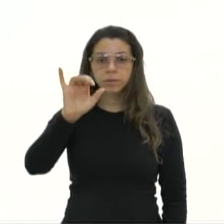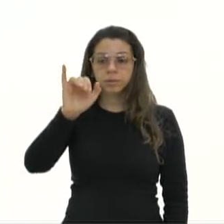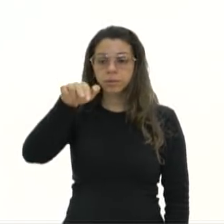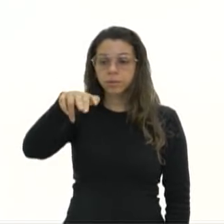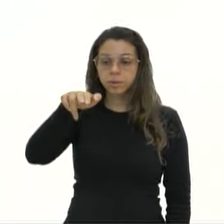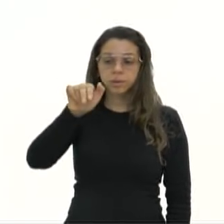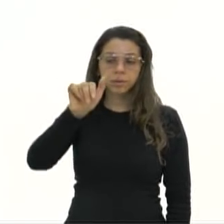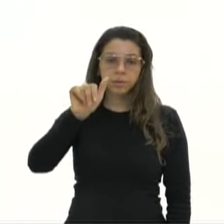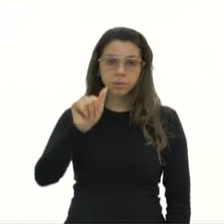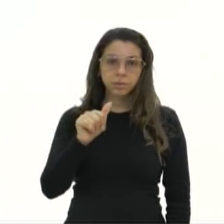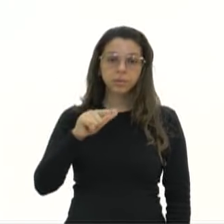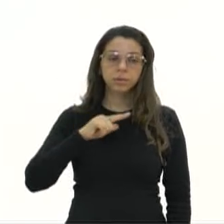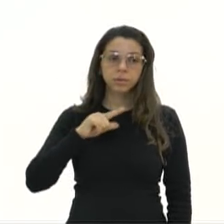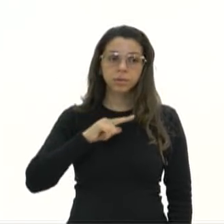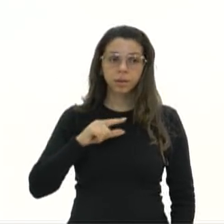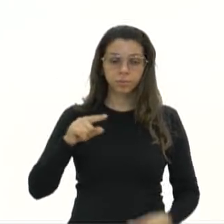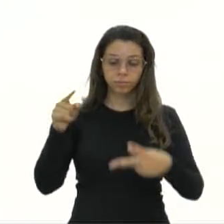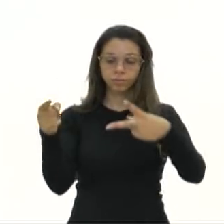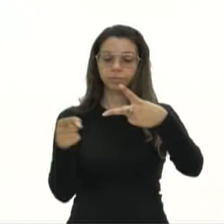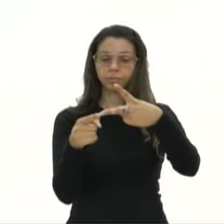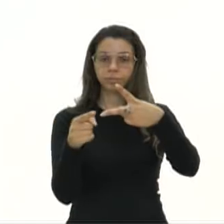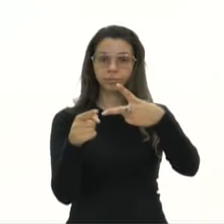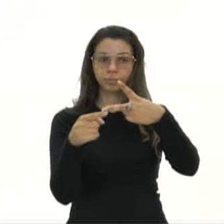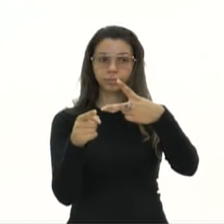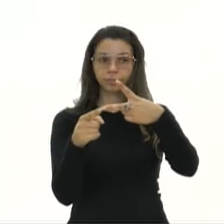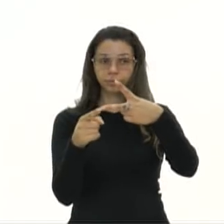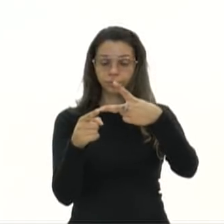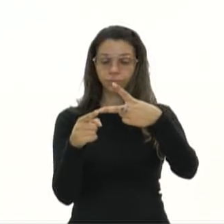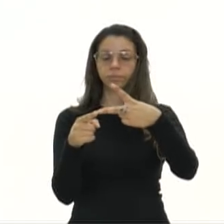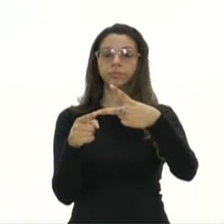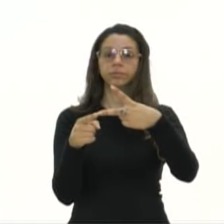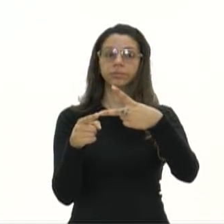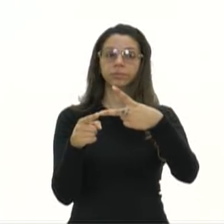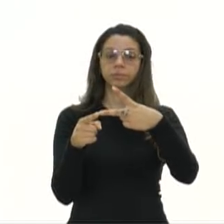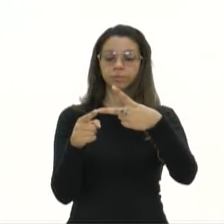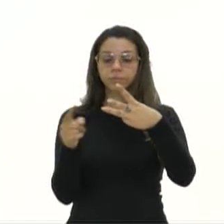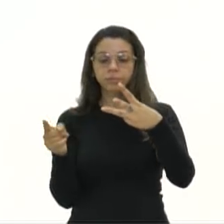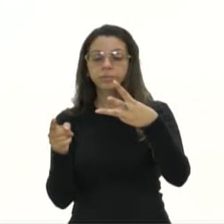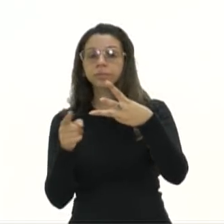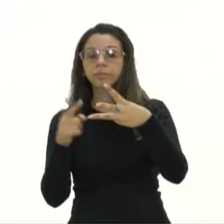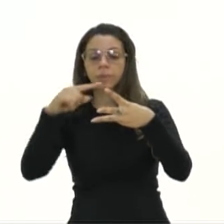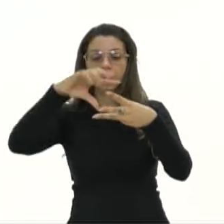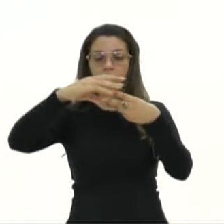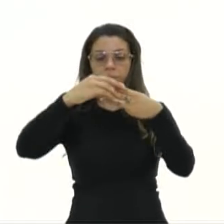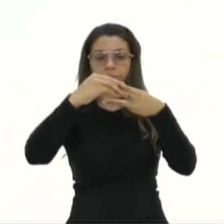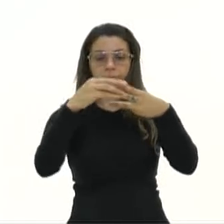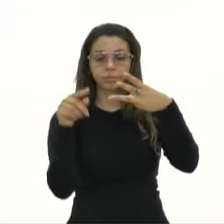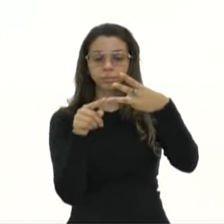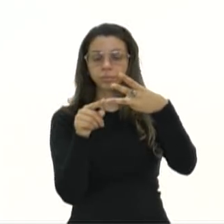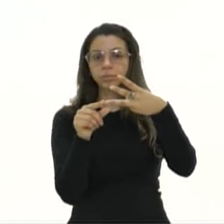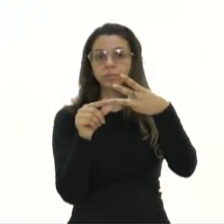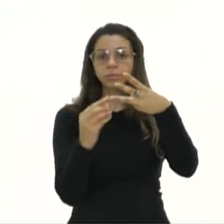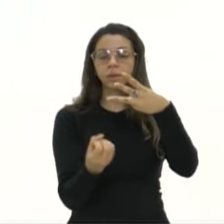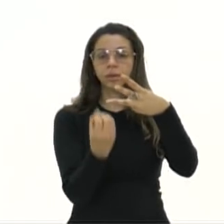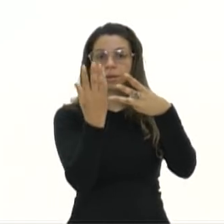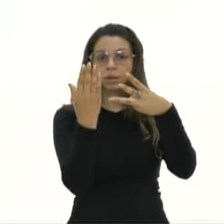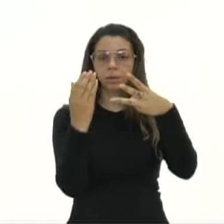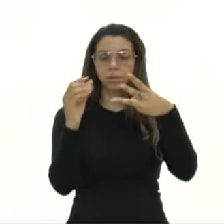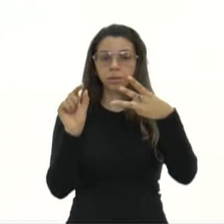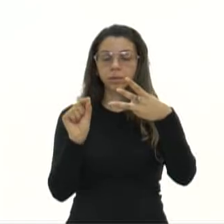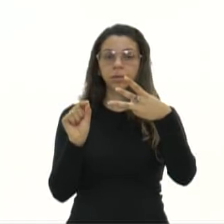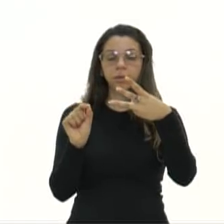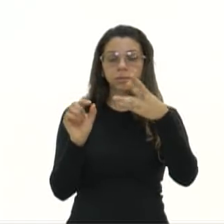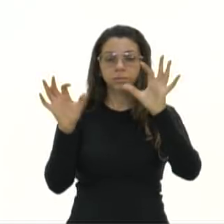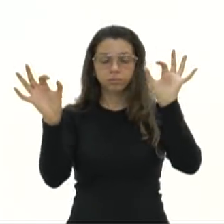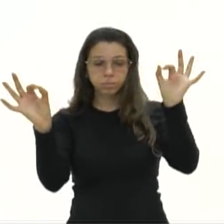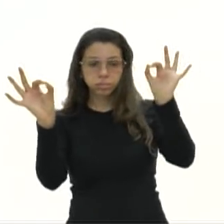pessoa que tem astigmatismo, né? Então a pessoa astigmática vai ter várias